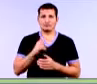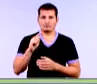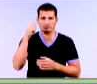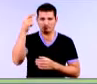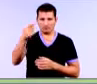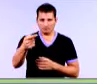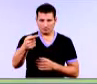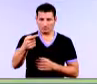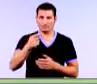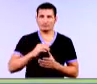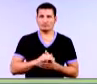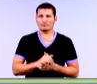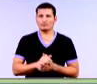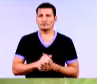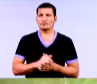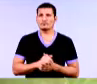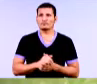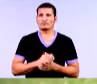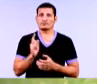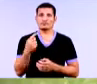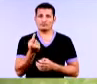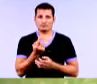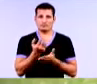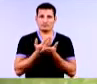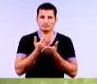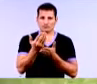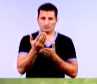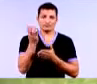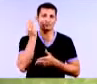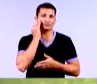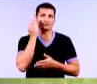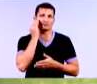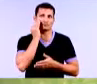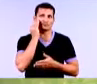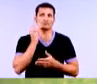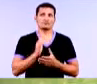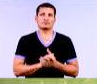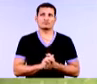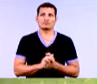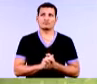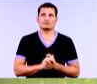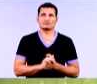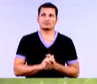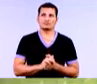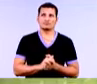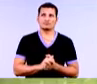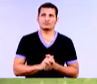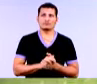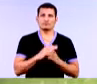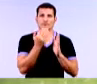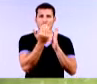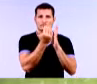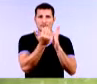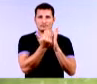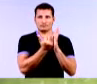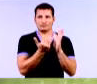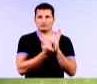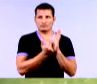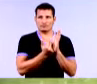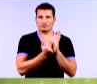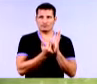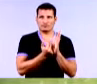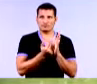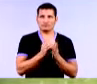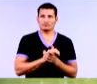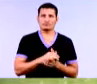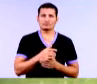Posteriormente, nós vamos começar a testar o programa em